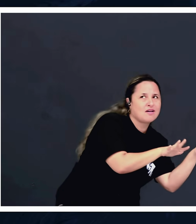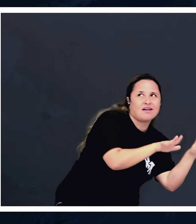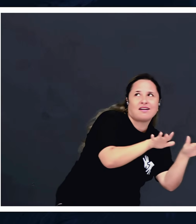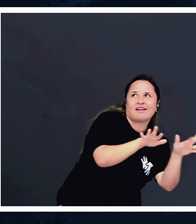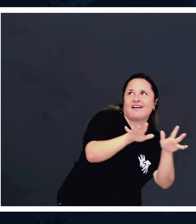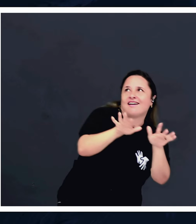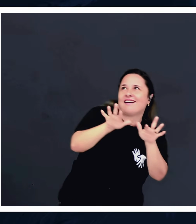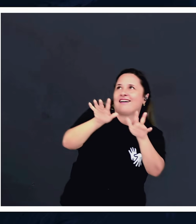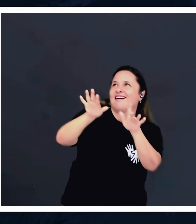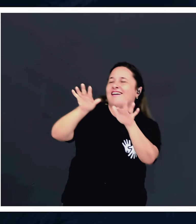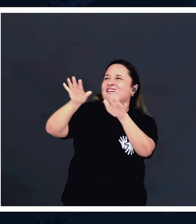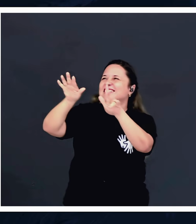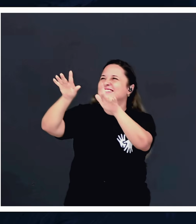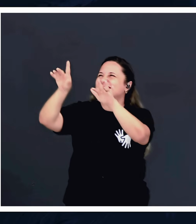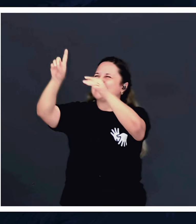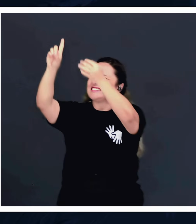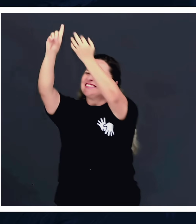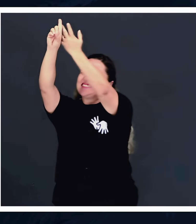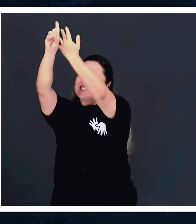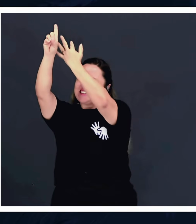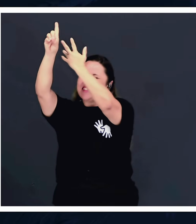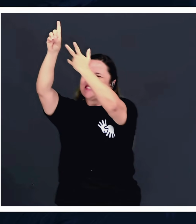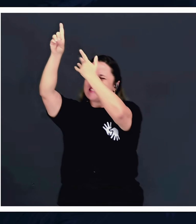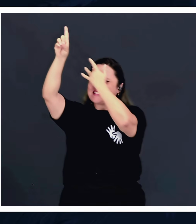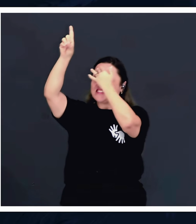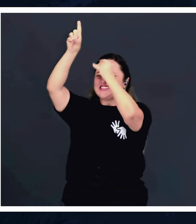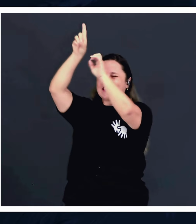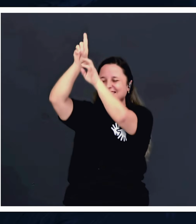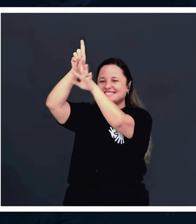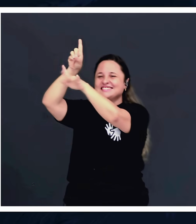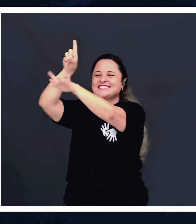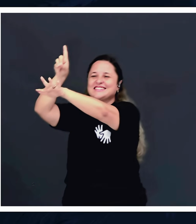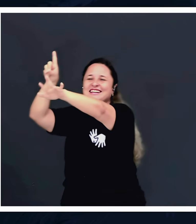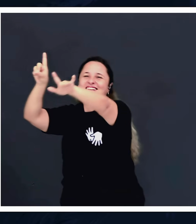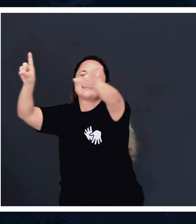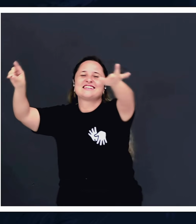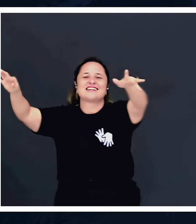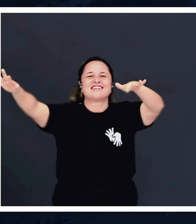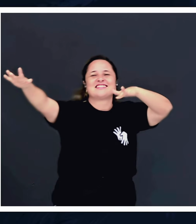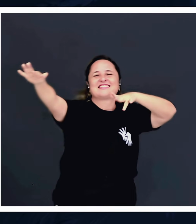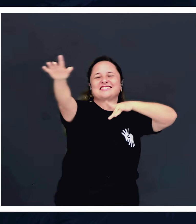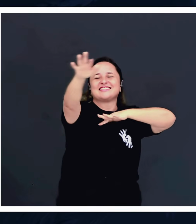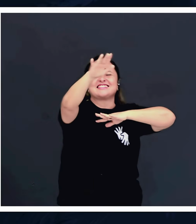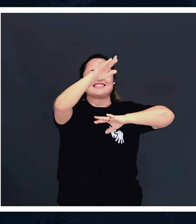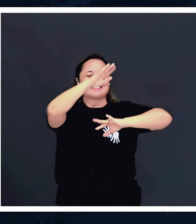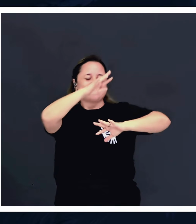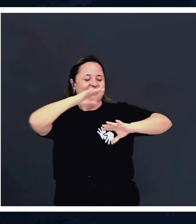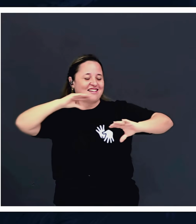Dos montes corre para o mar, teu rio de amor por mim. Eu abrirei